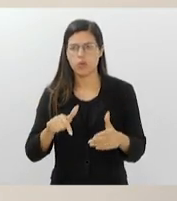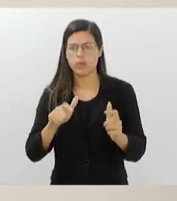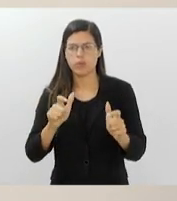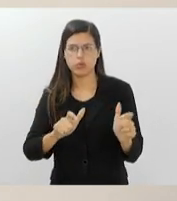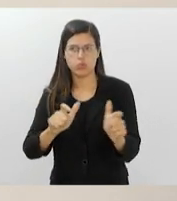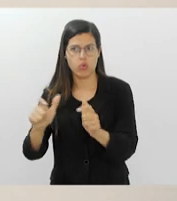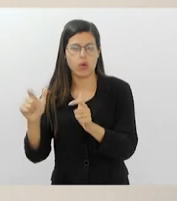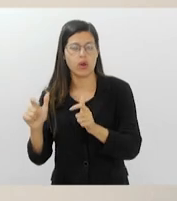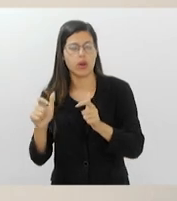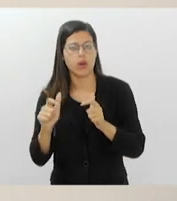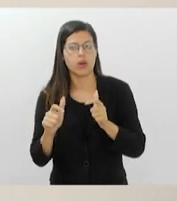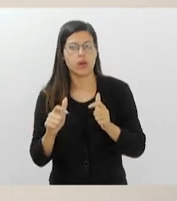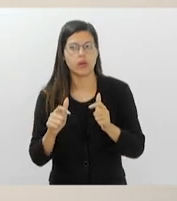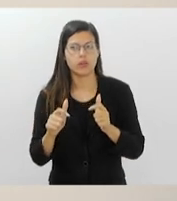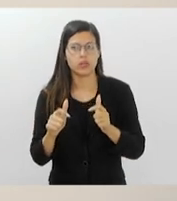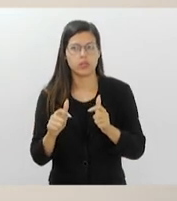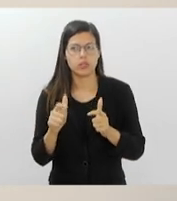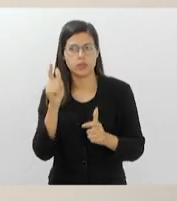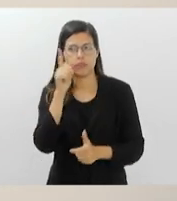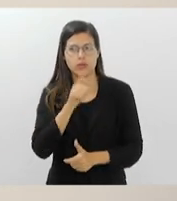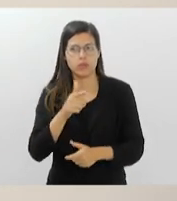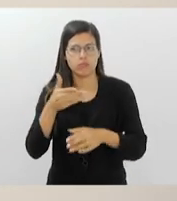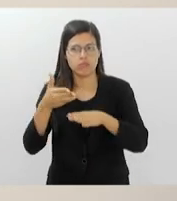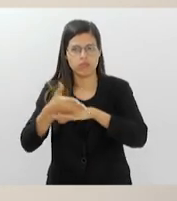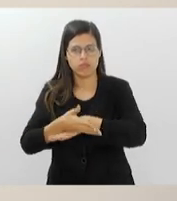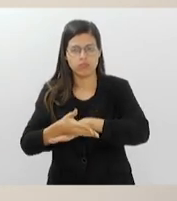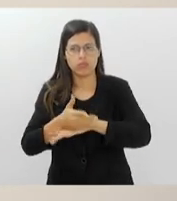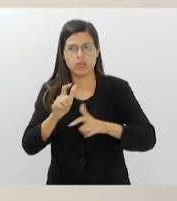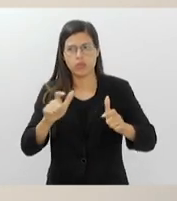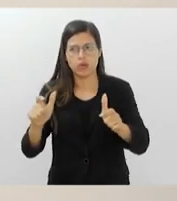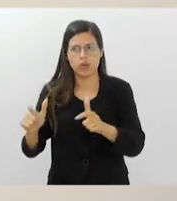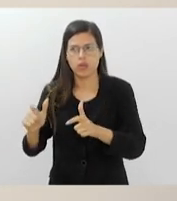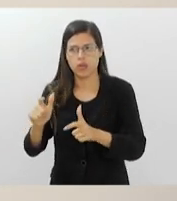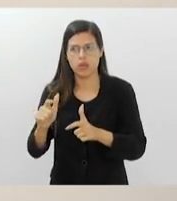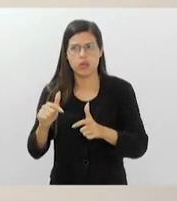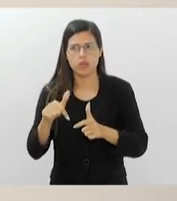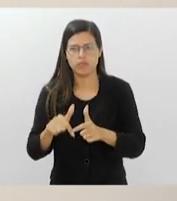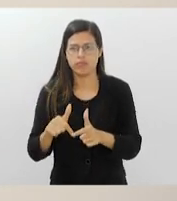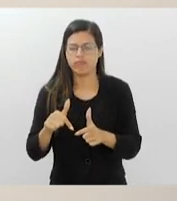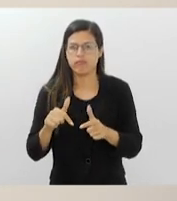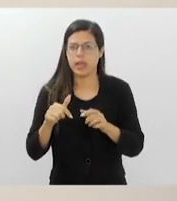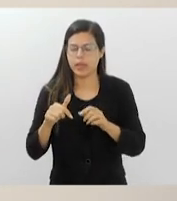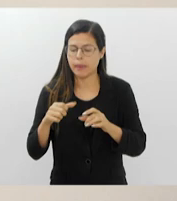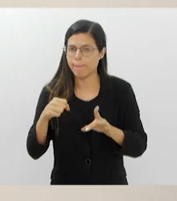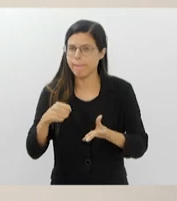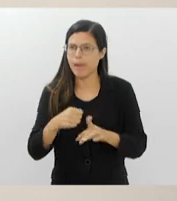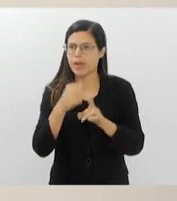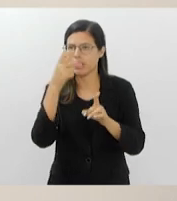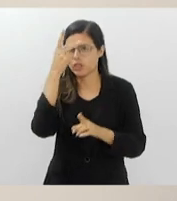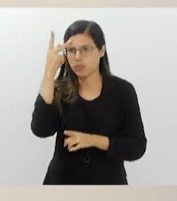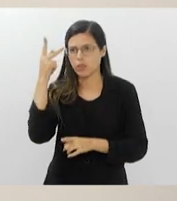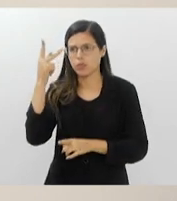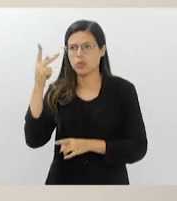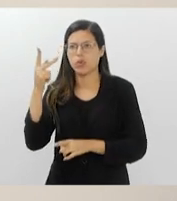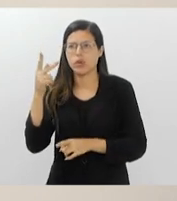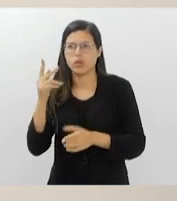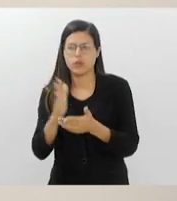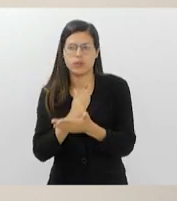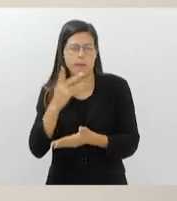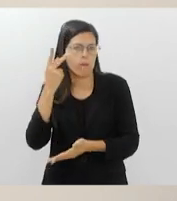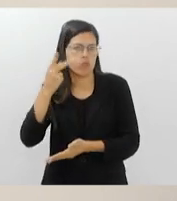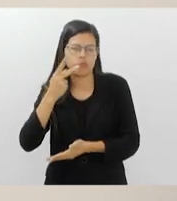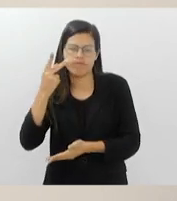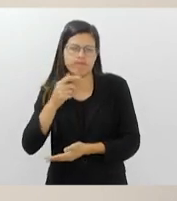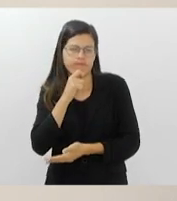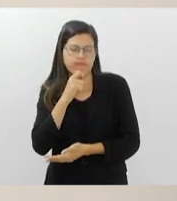para eh realmente entrar nos locais e alcançar as pessoas que as políticas nesse momento ainda não conseguem alcançar e